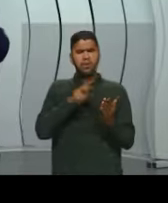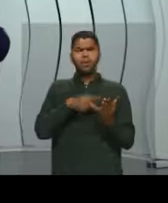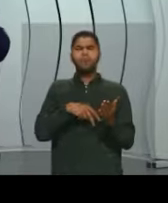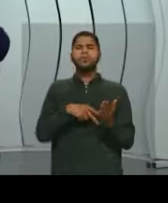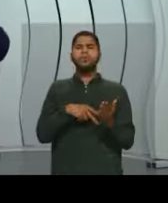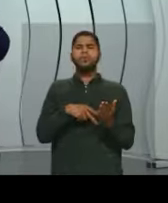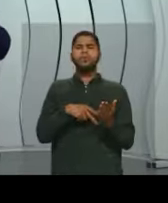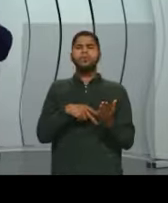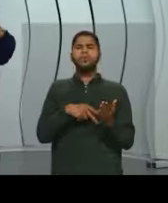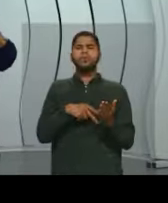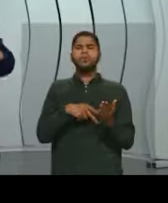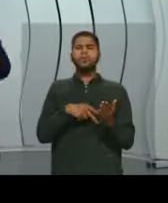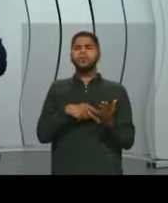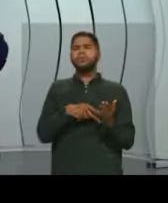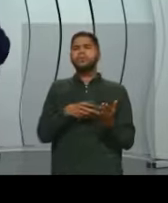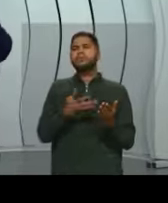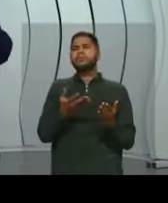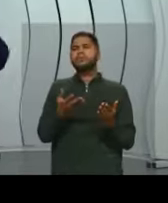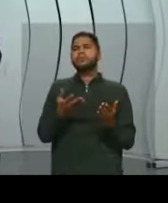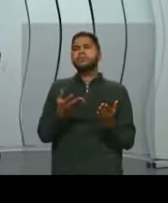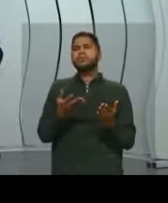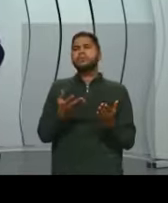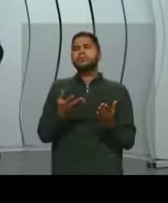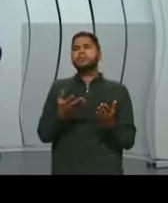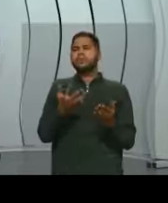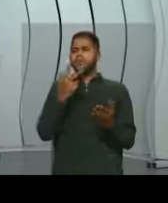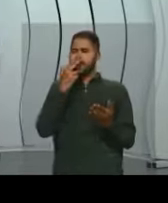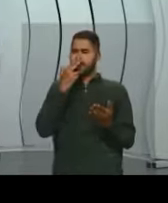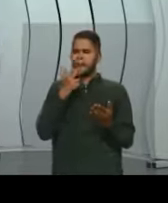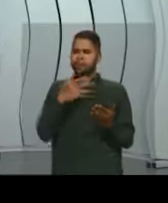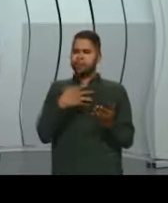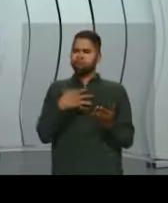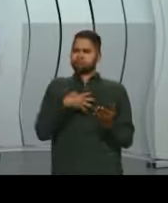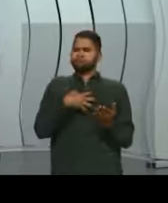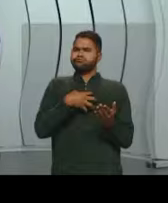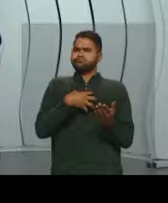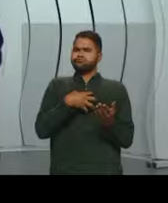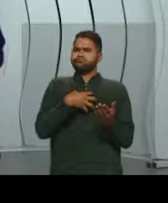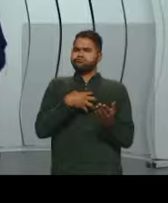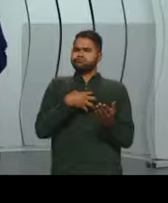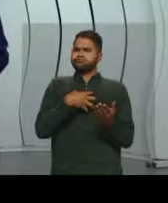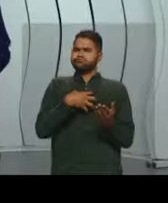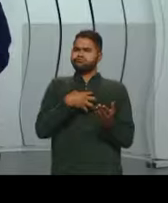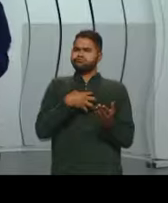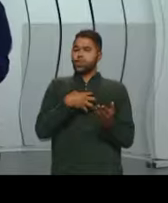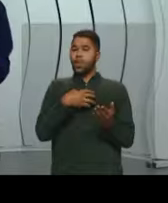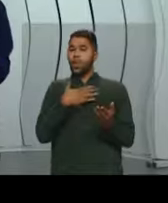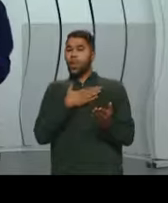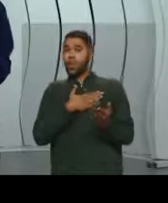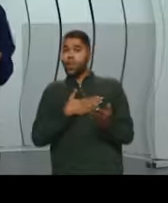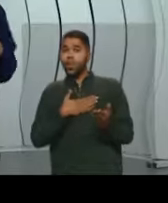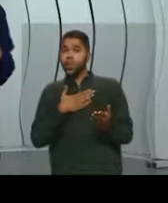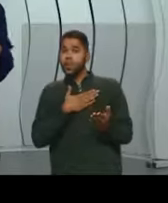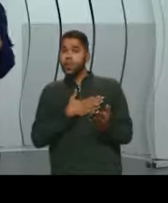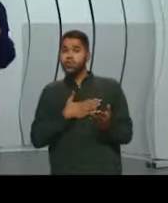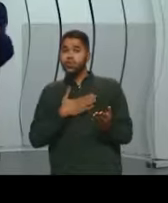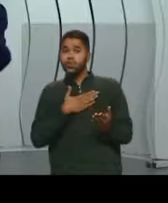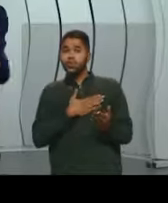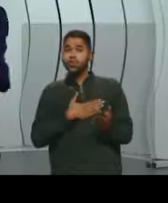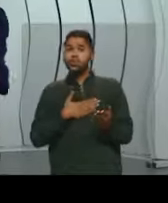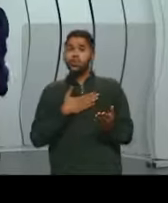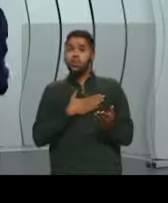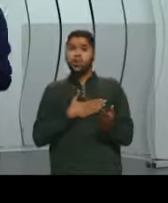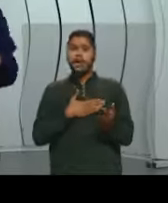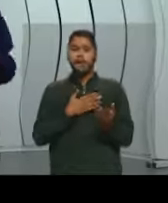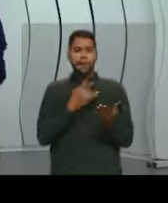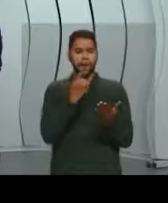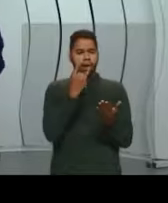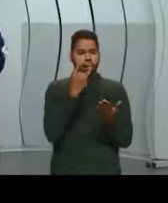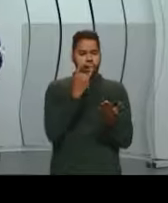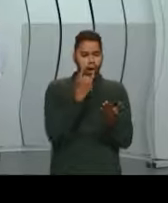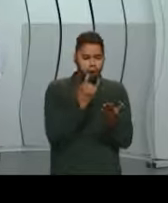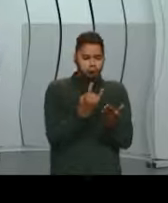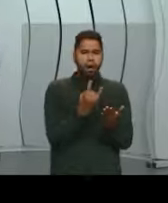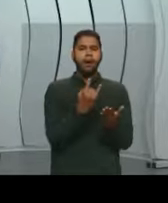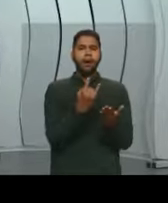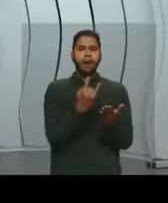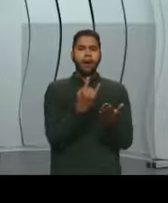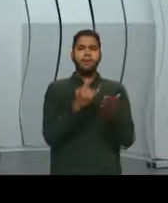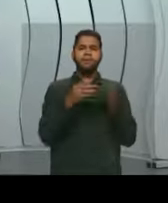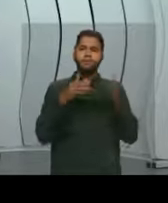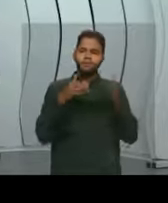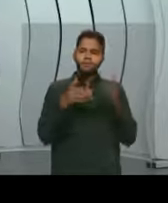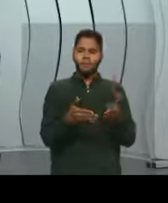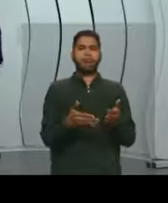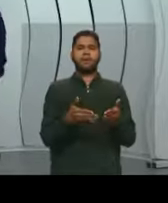e tem aquele impacto, né? Então, ela leu e ela gostou daquela capa. É chamar atenção, é dar